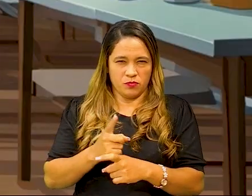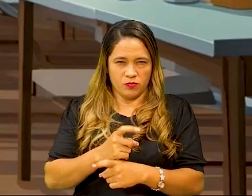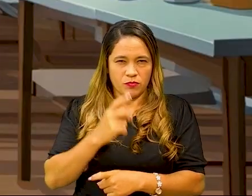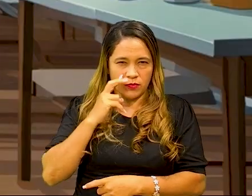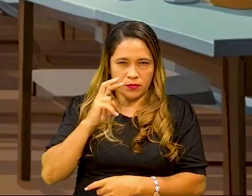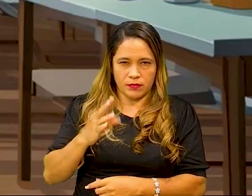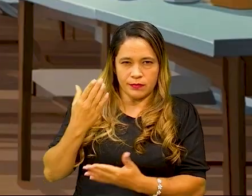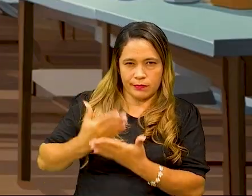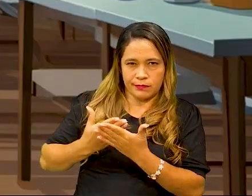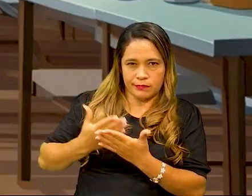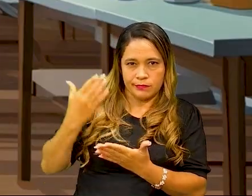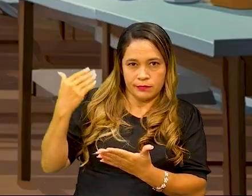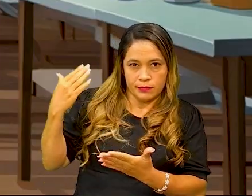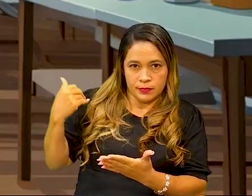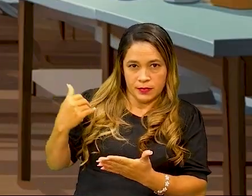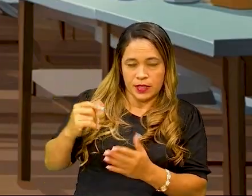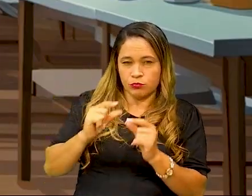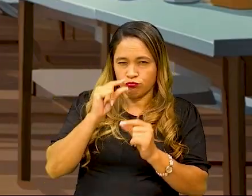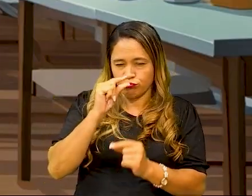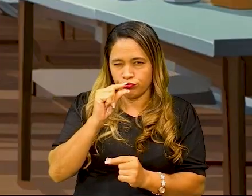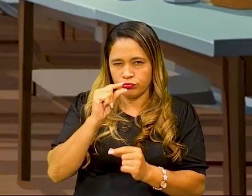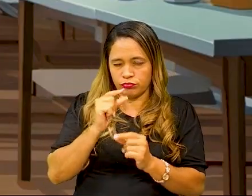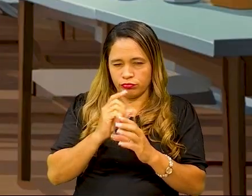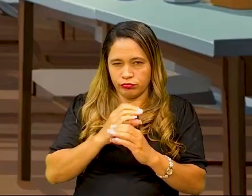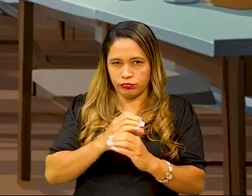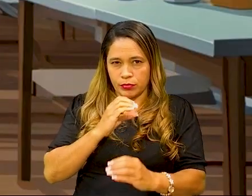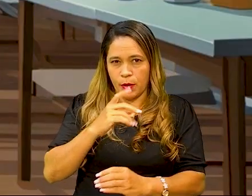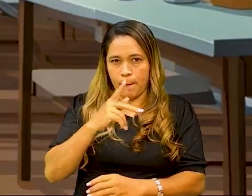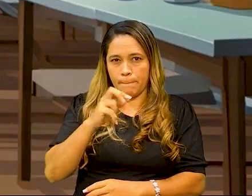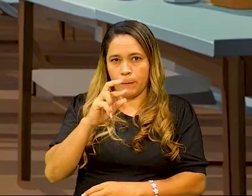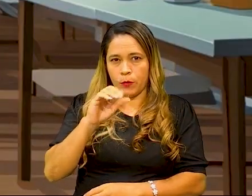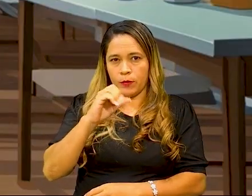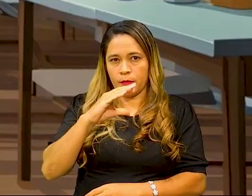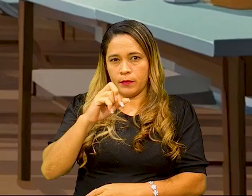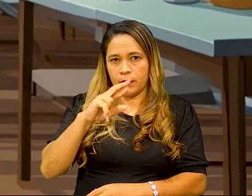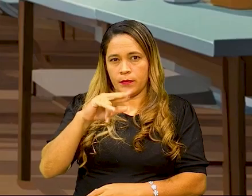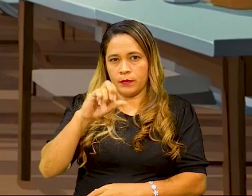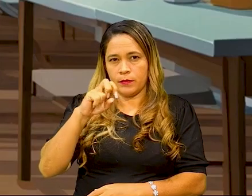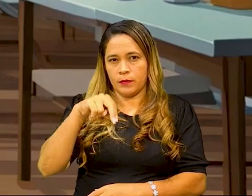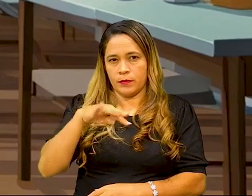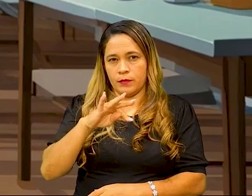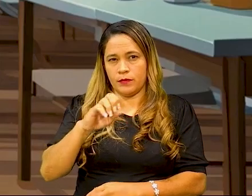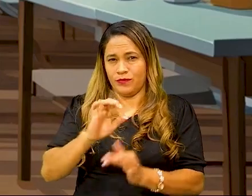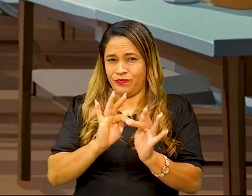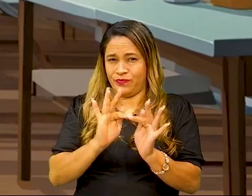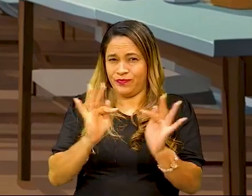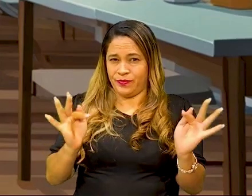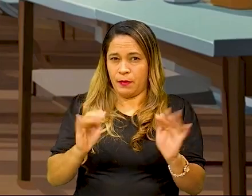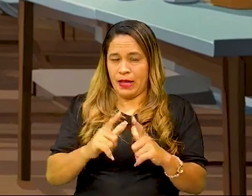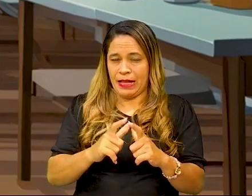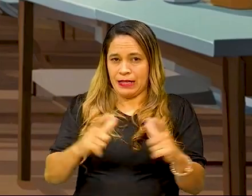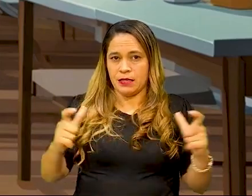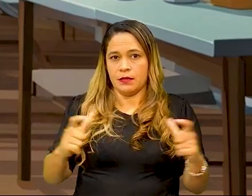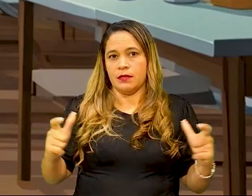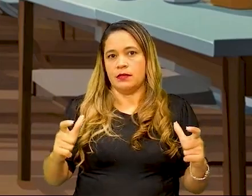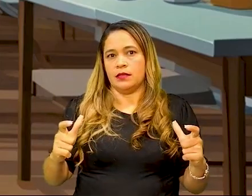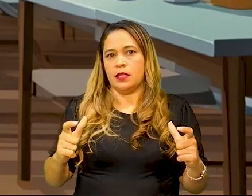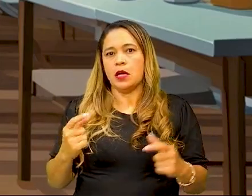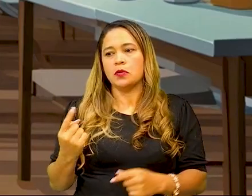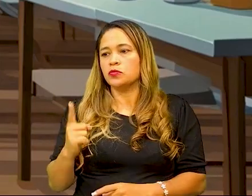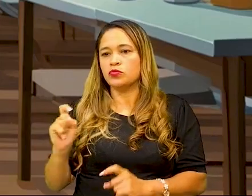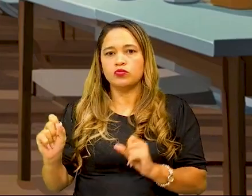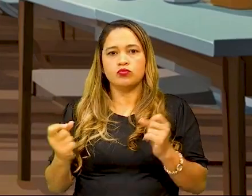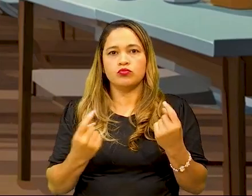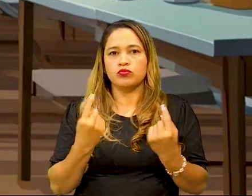aulinhas anteriores, são micro-organismos procariontes extremamente simples. A grande maioria são de vida livre,